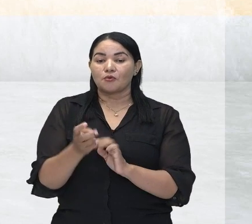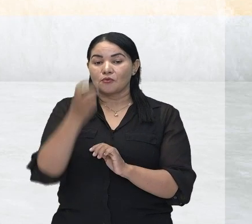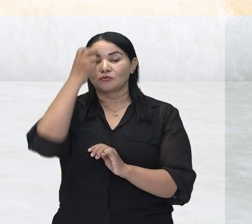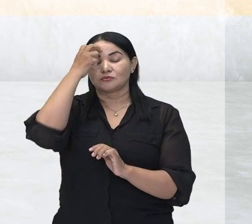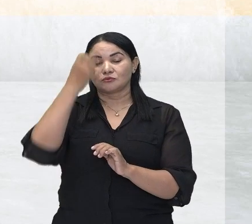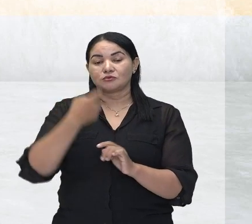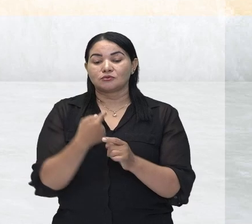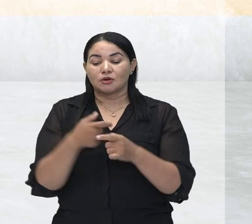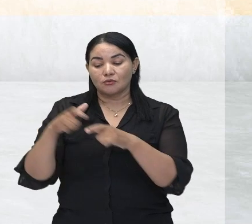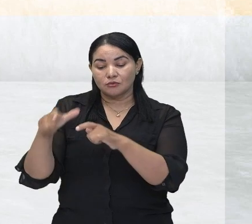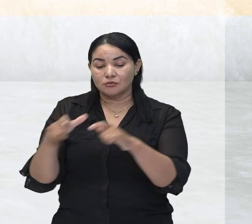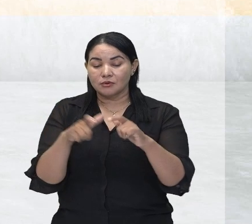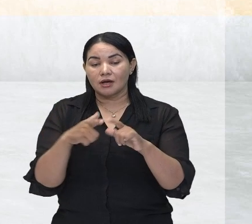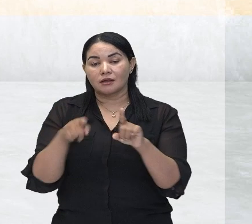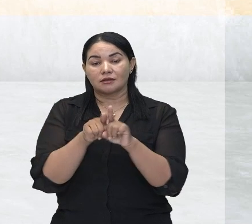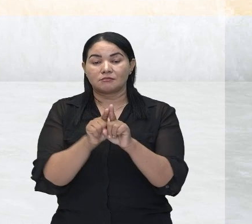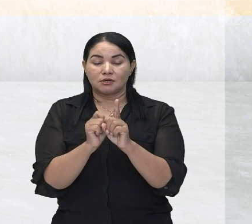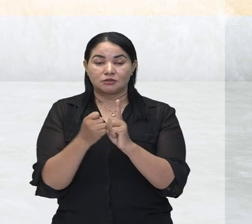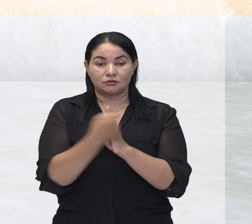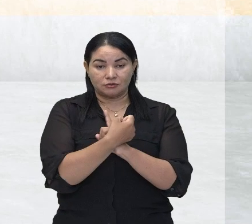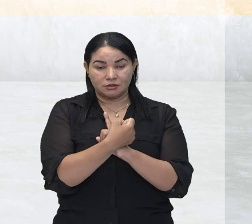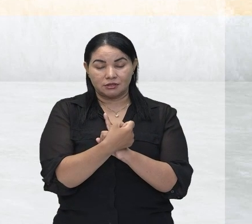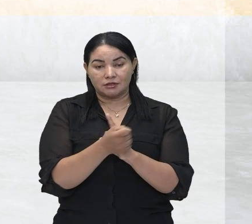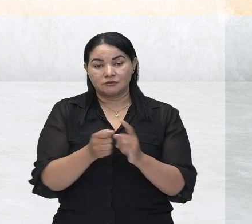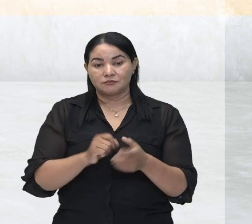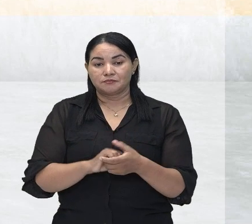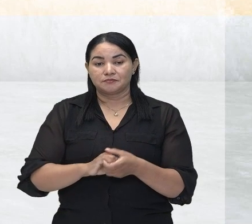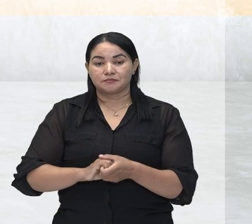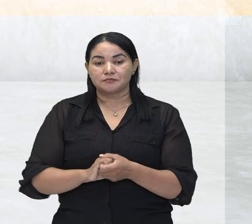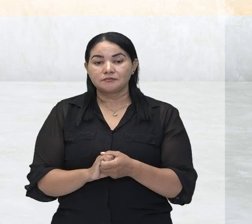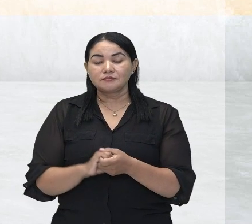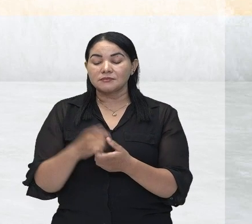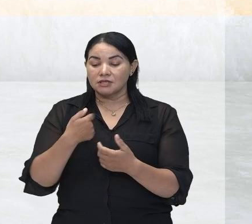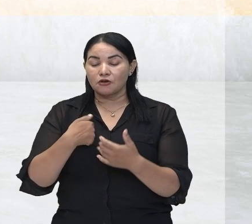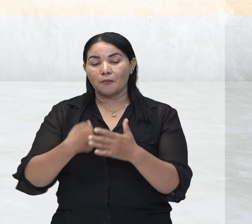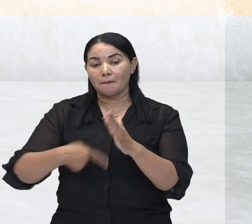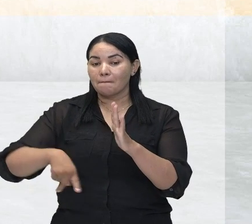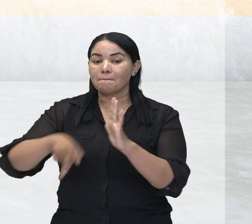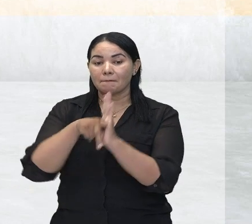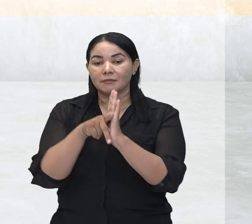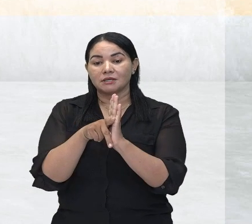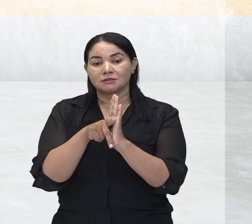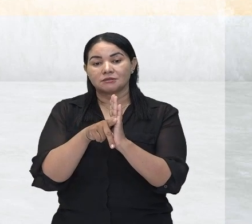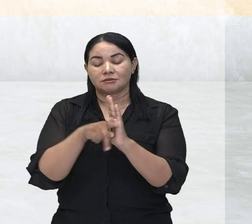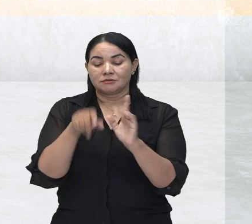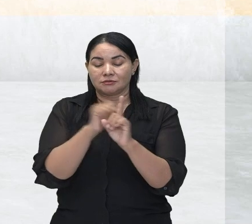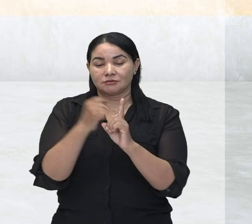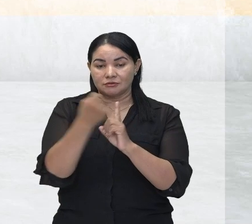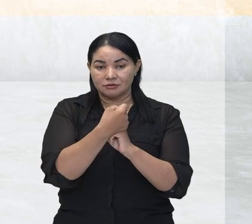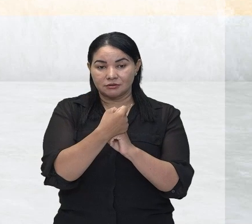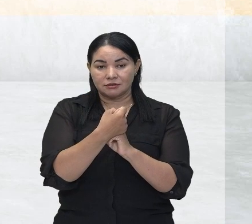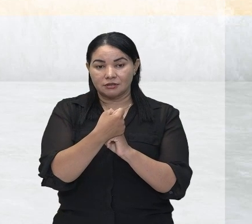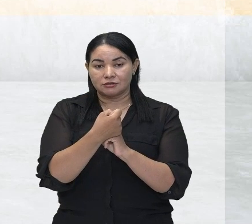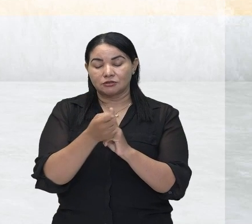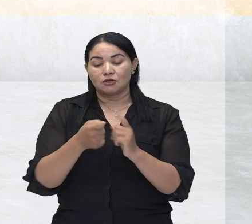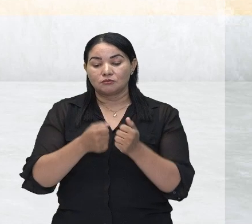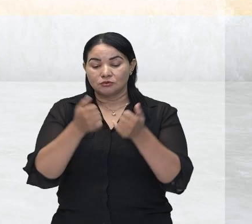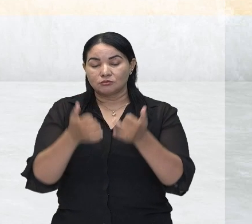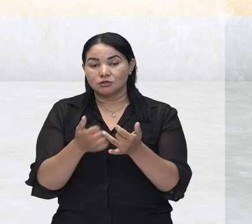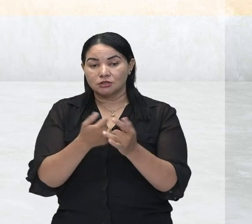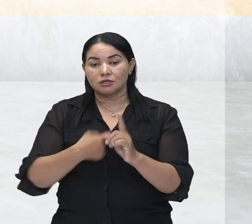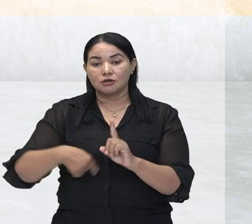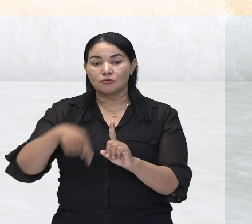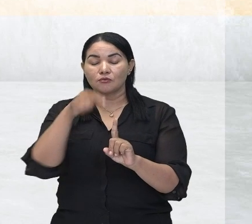aquela sociedade, eu faço parte dessa sociedade, eu me identifico com ela, eu